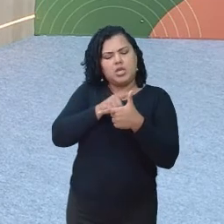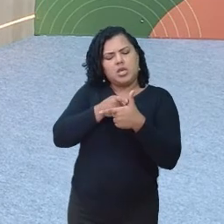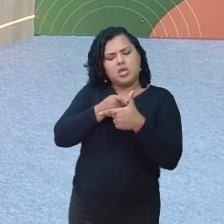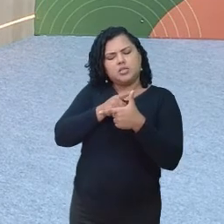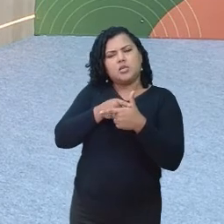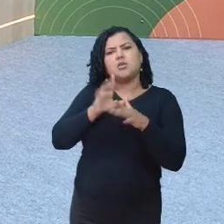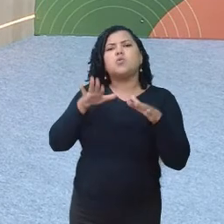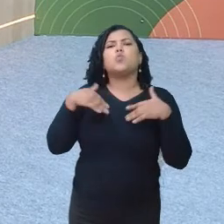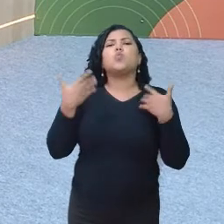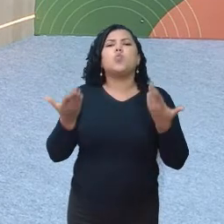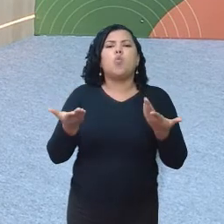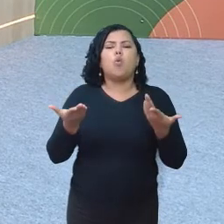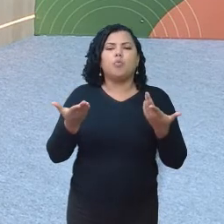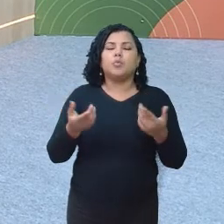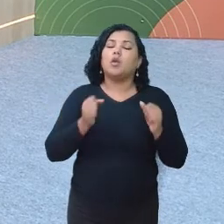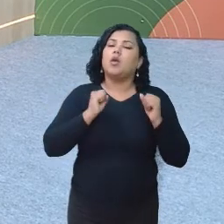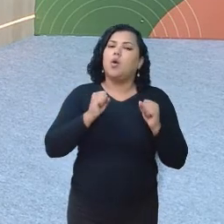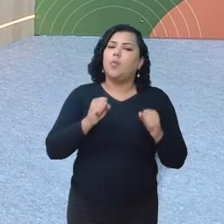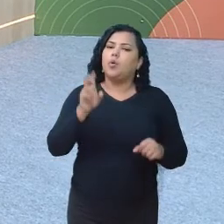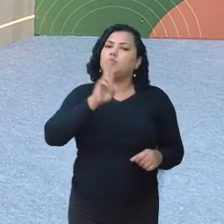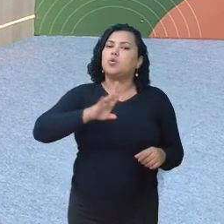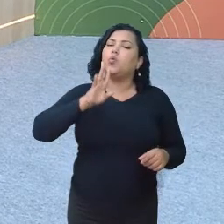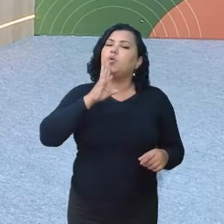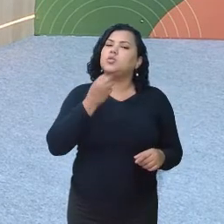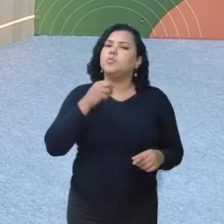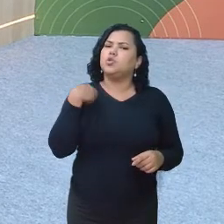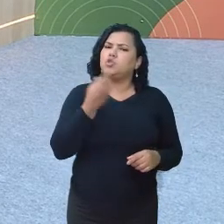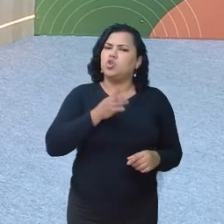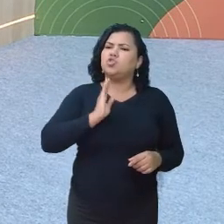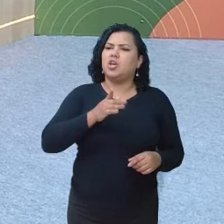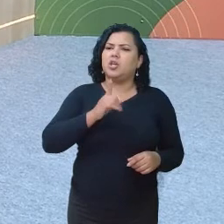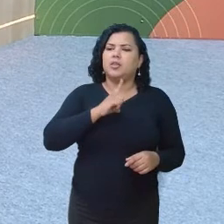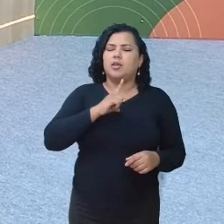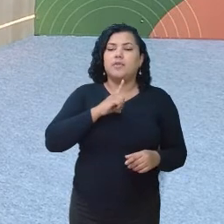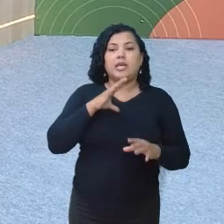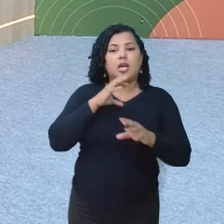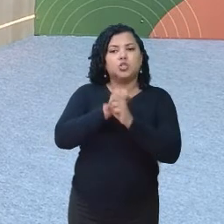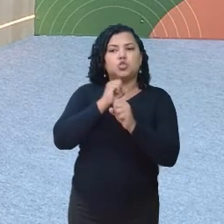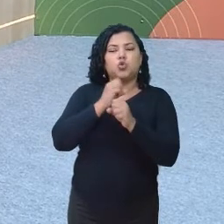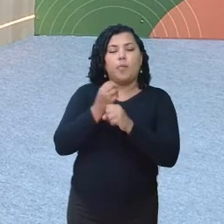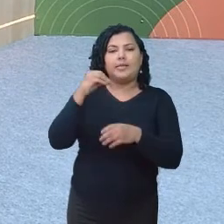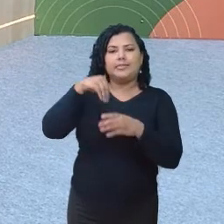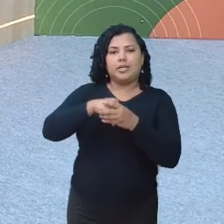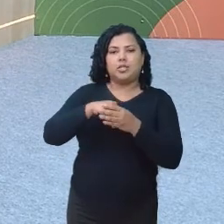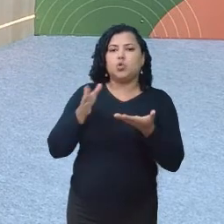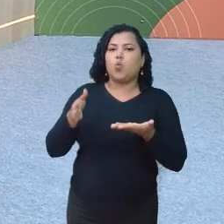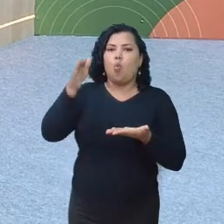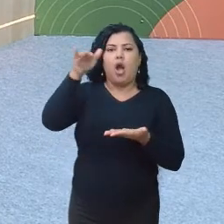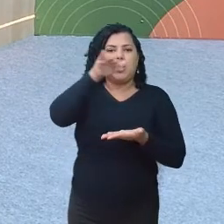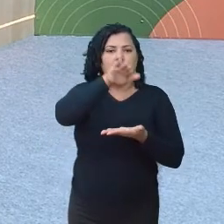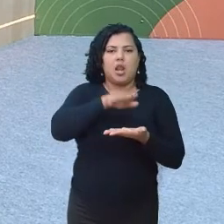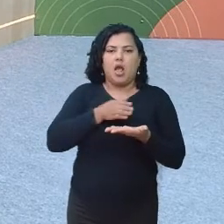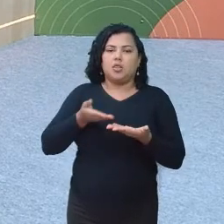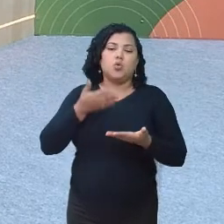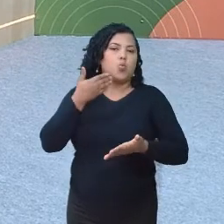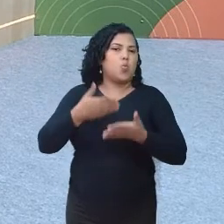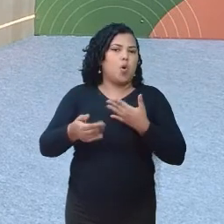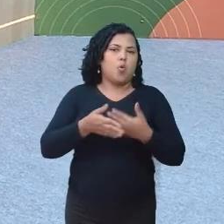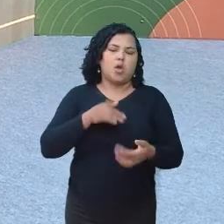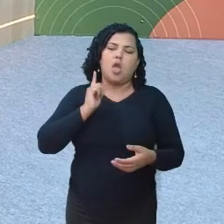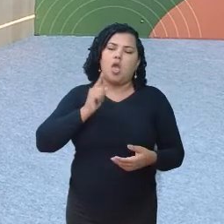usar agora aquele conhecimento que nós acabamos de ver, que a soma dos ângulos internos de qualquer quadrilátero